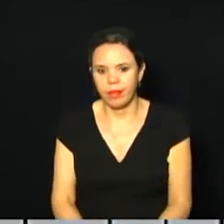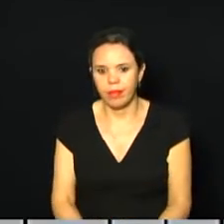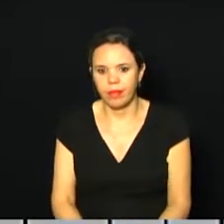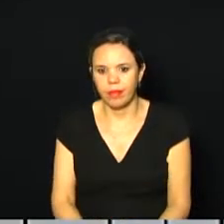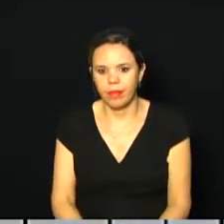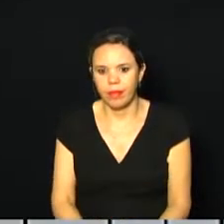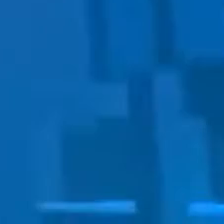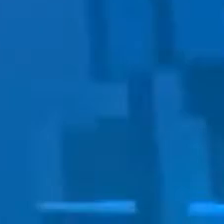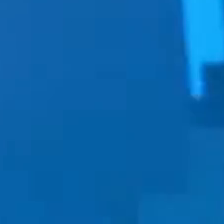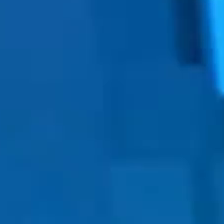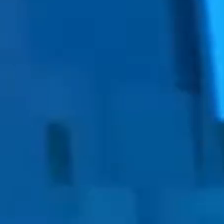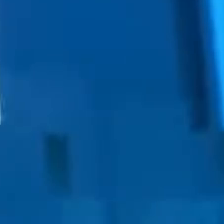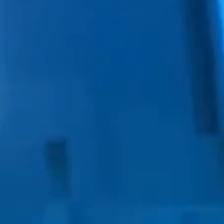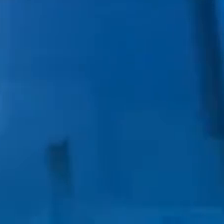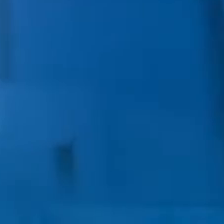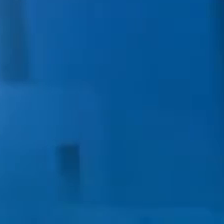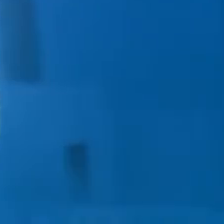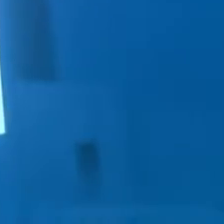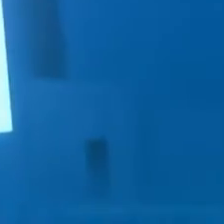rapidinho.